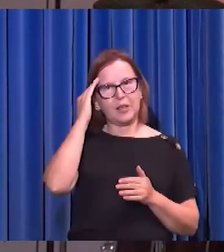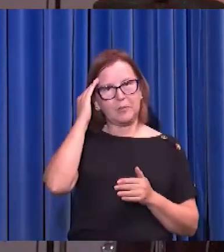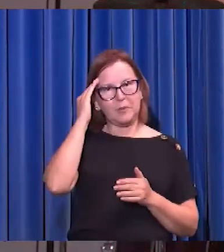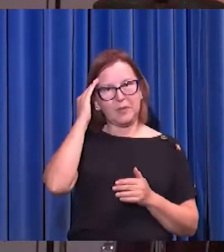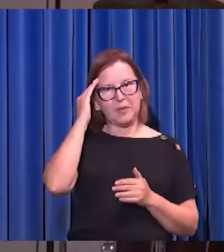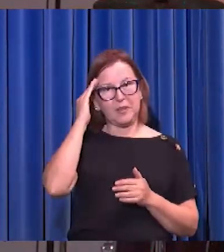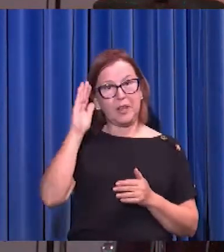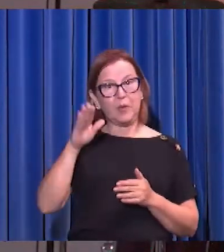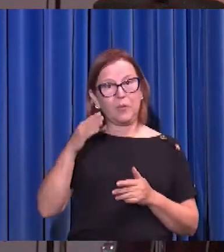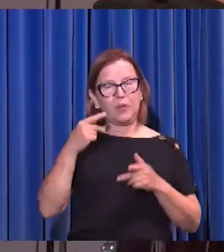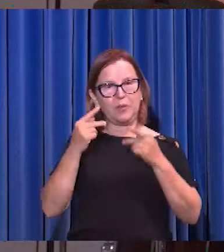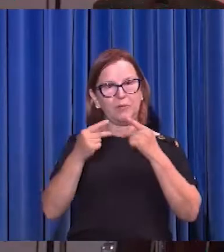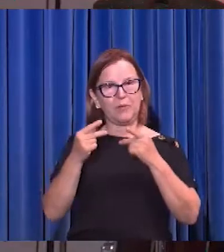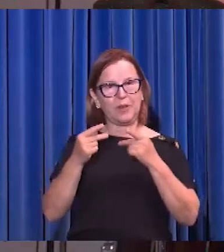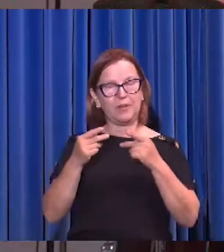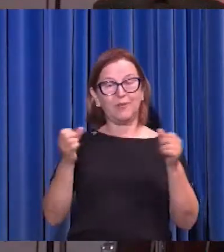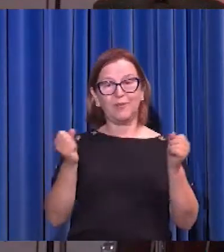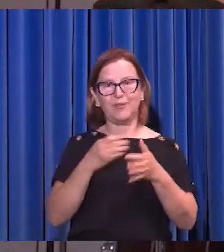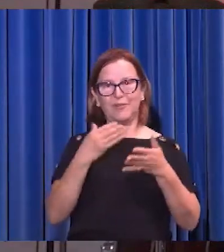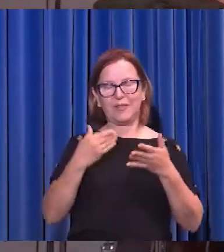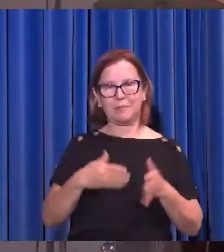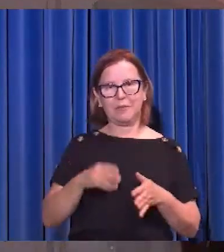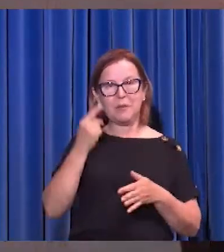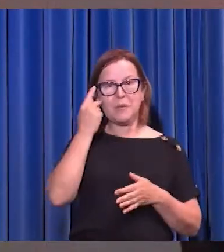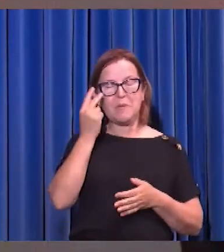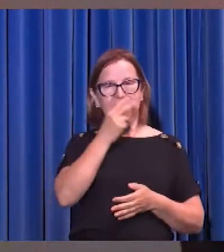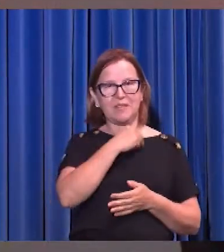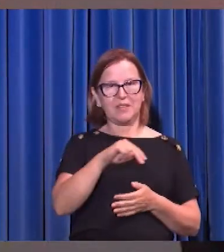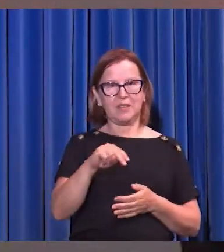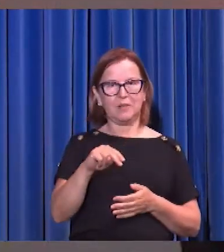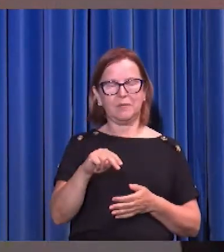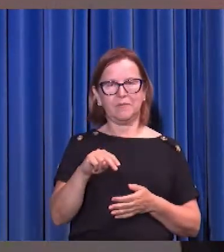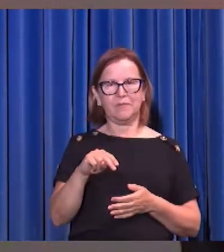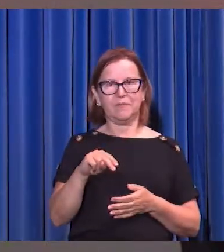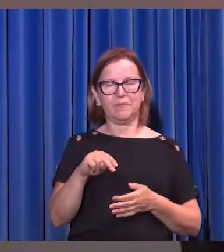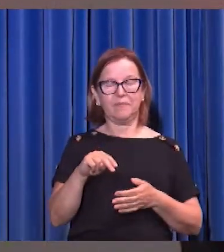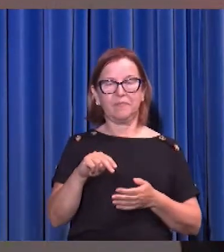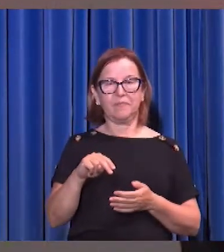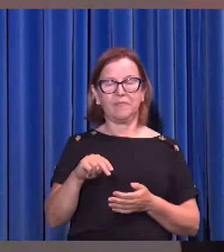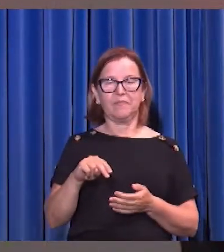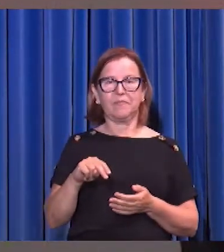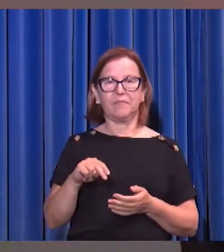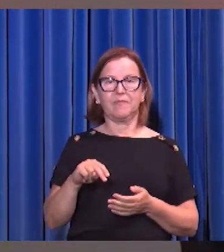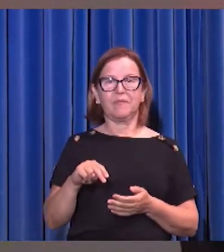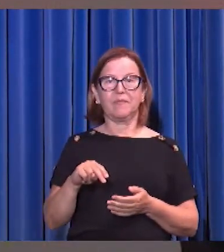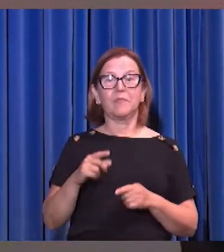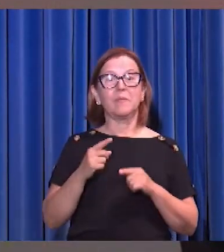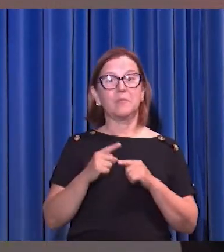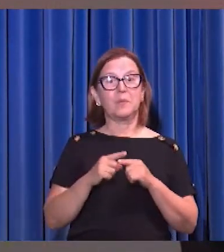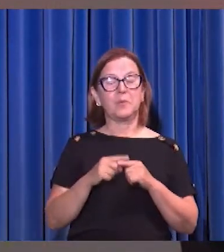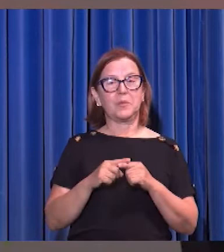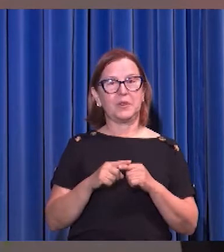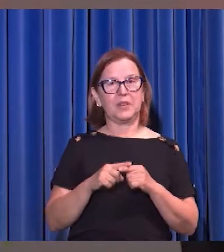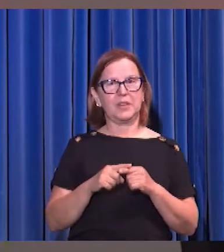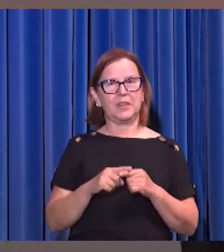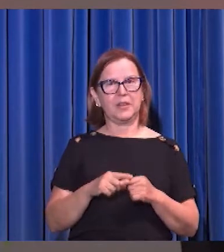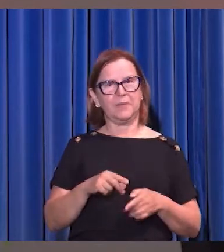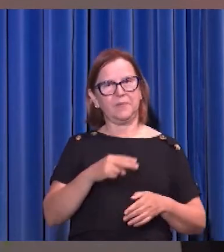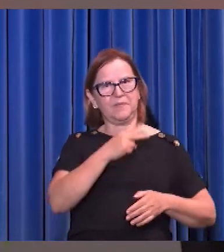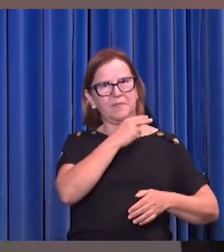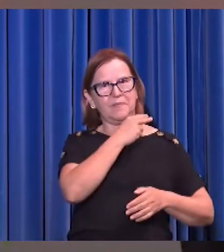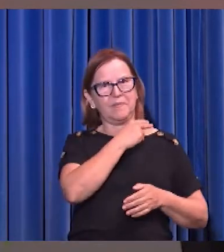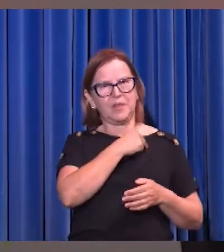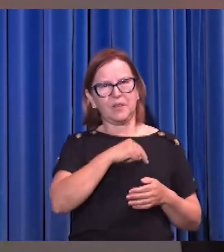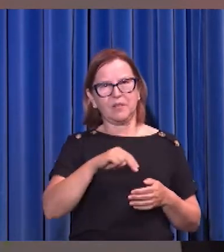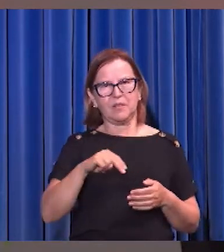a respeito do novo nascimento para Nicodemos, que nenhum tipo de argumentação, que nenhum tipo de lógica, que